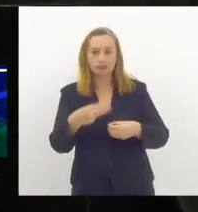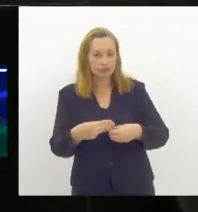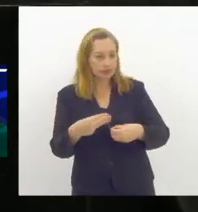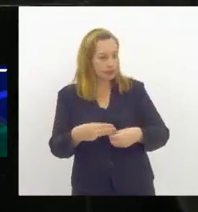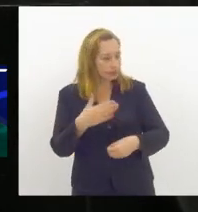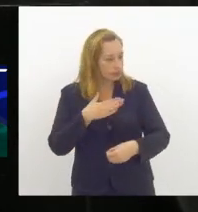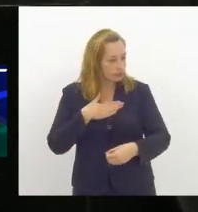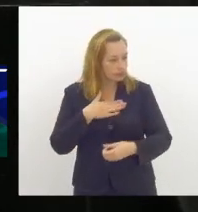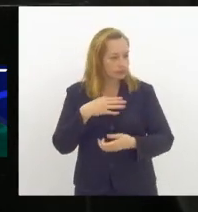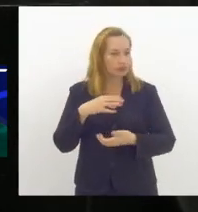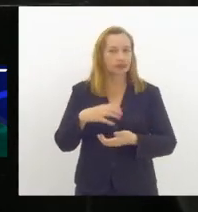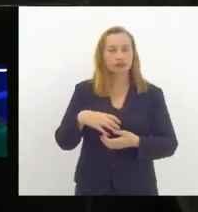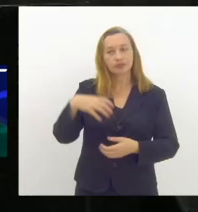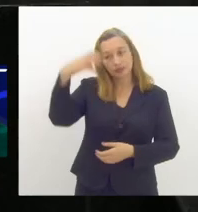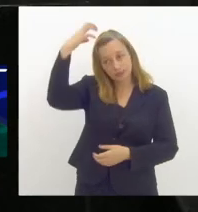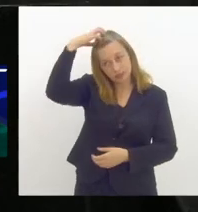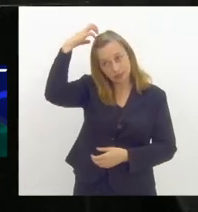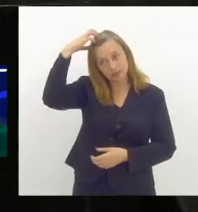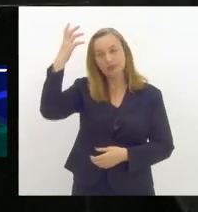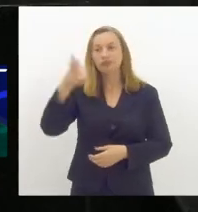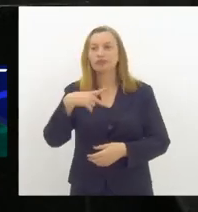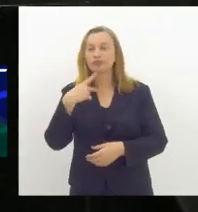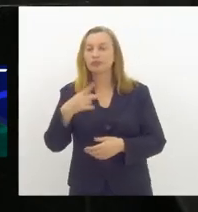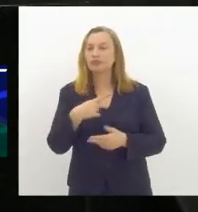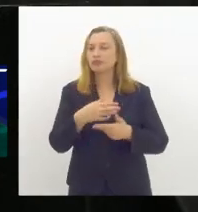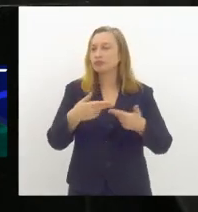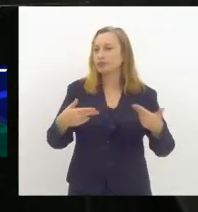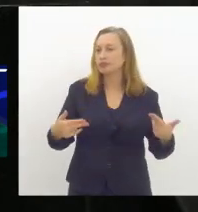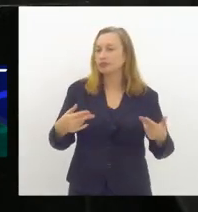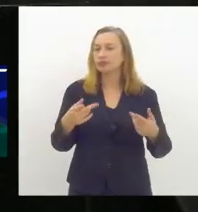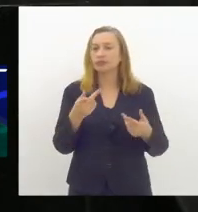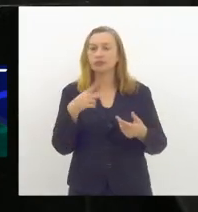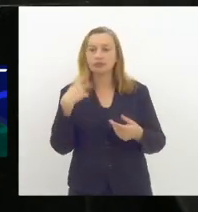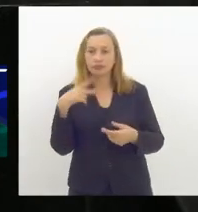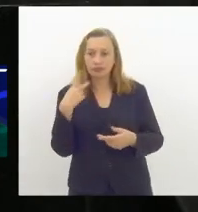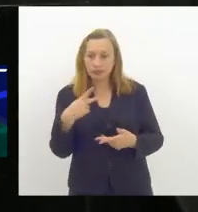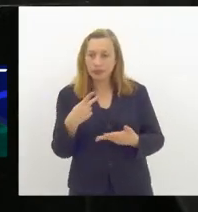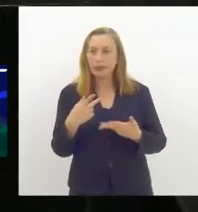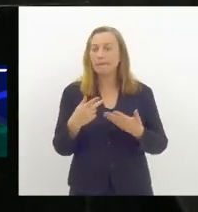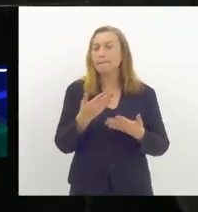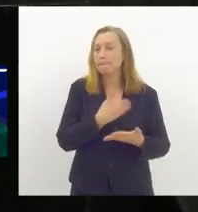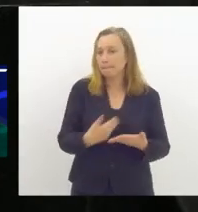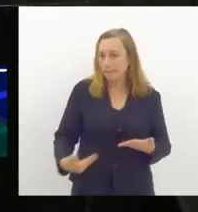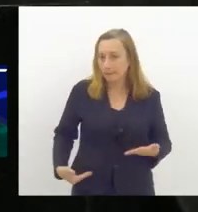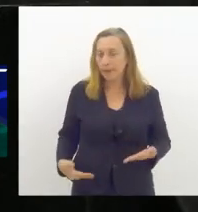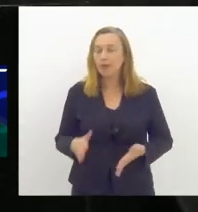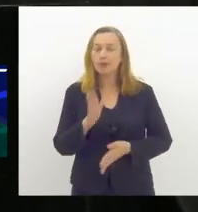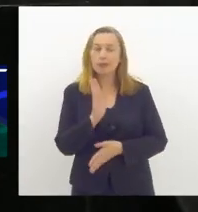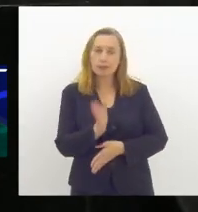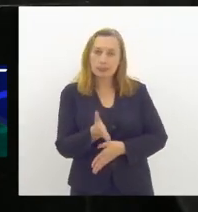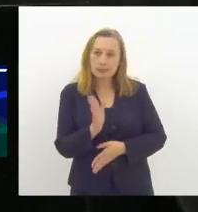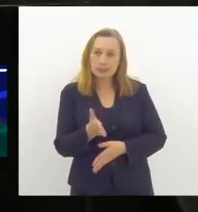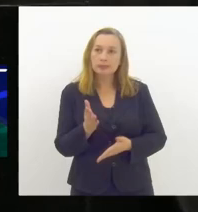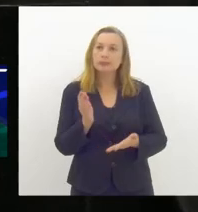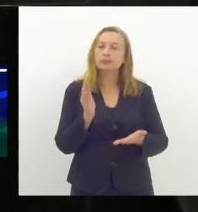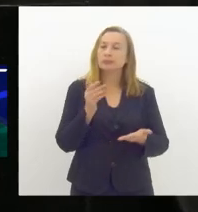Angra dos Reis falando de diversas políticas públicas já